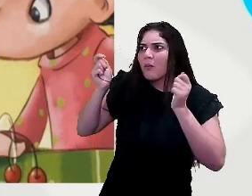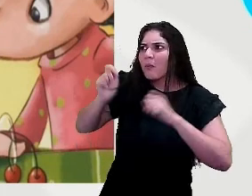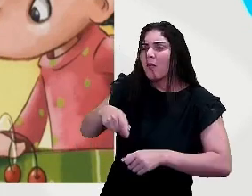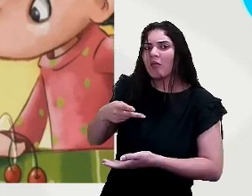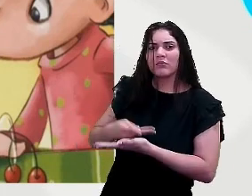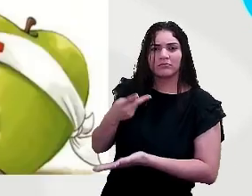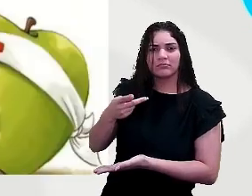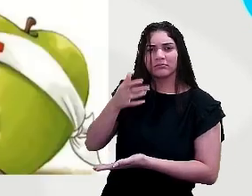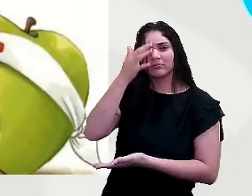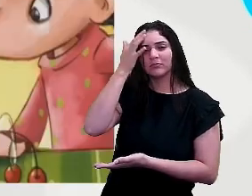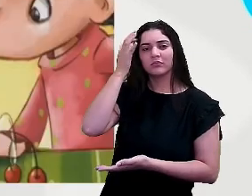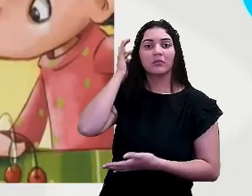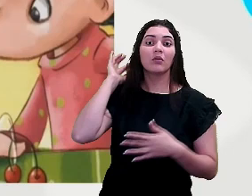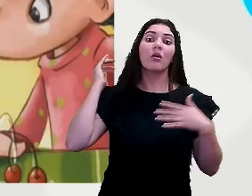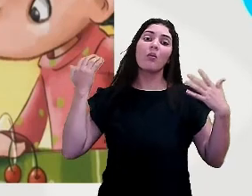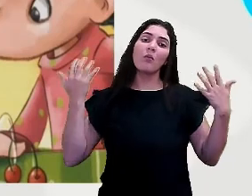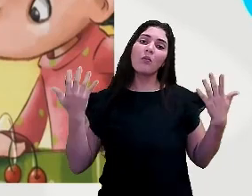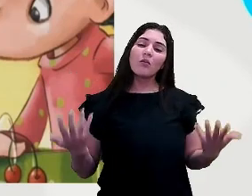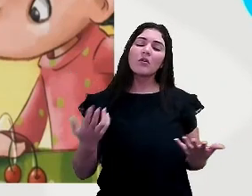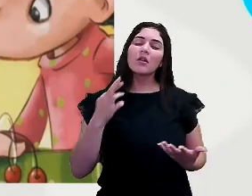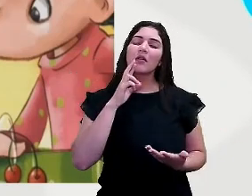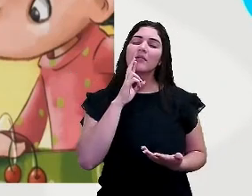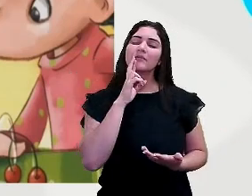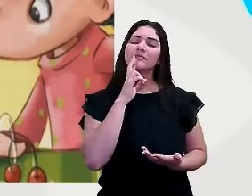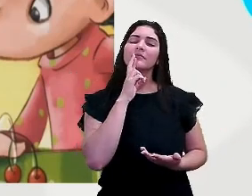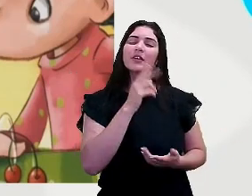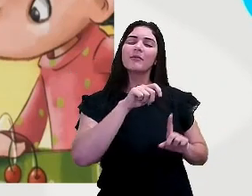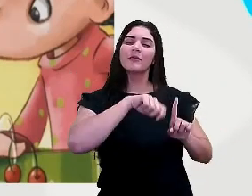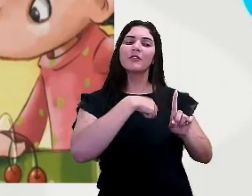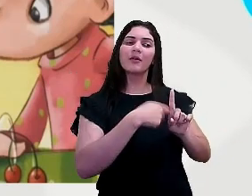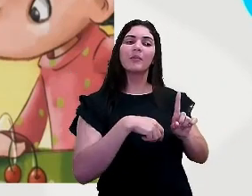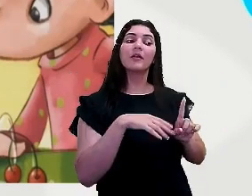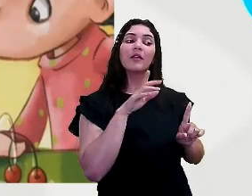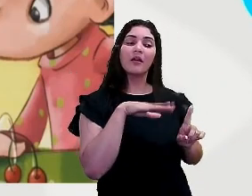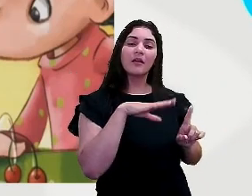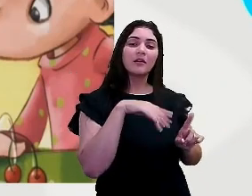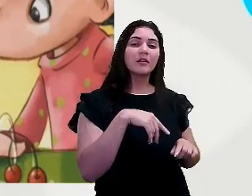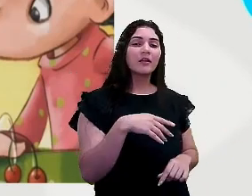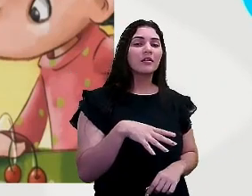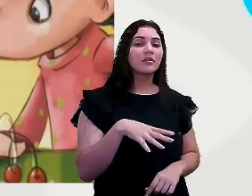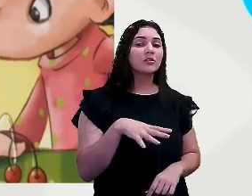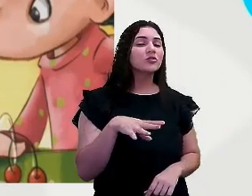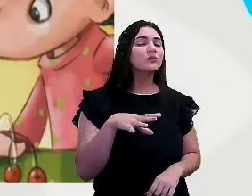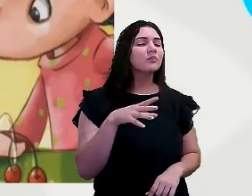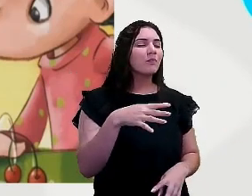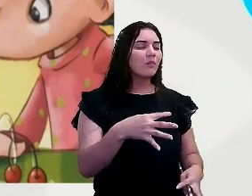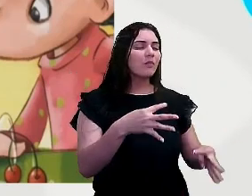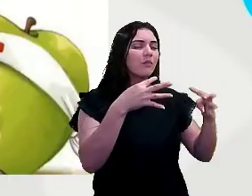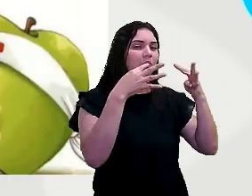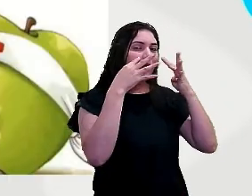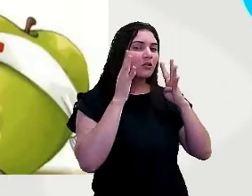ser? Ora, respondeu a banana, escuta e já vais ver.